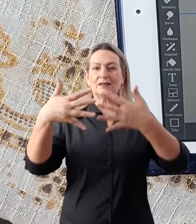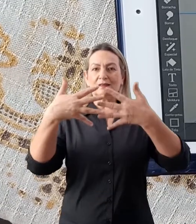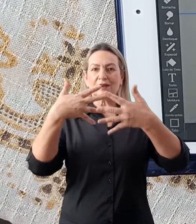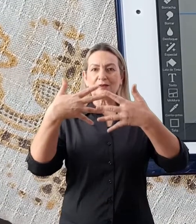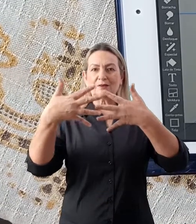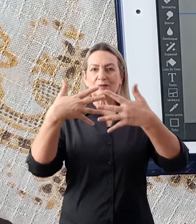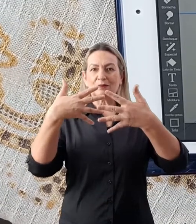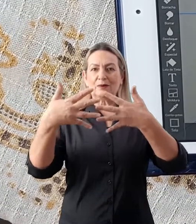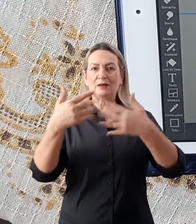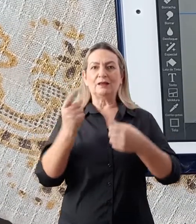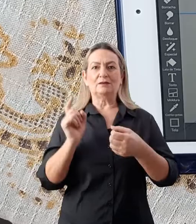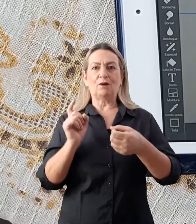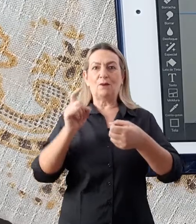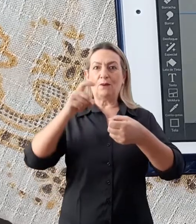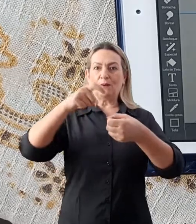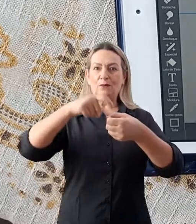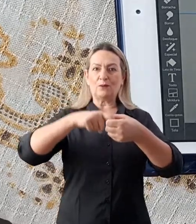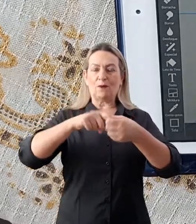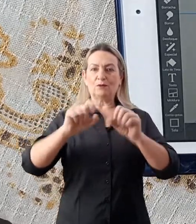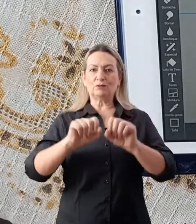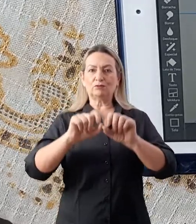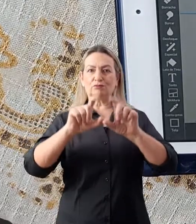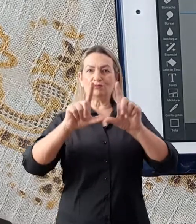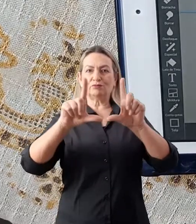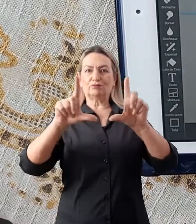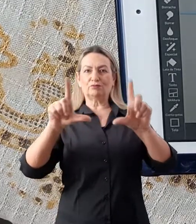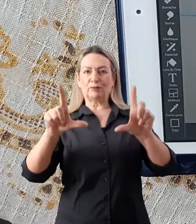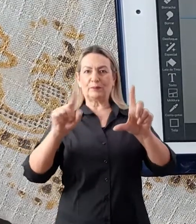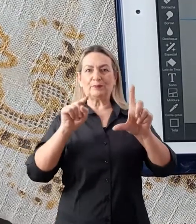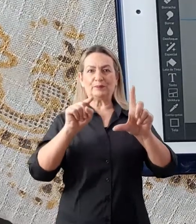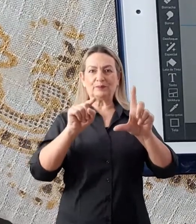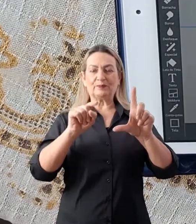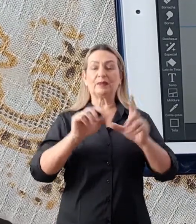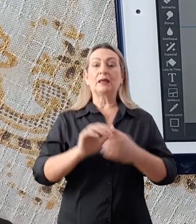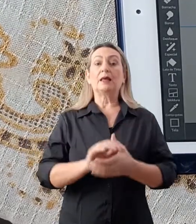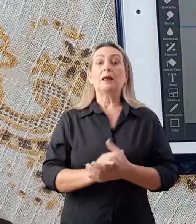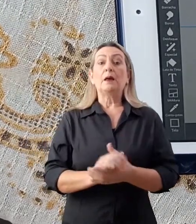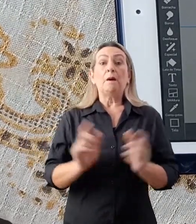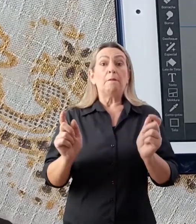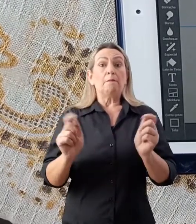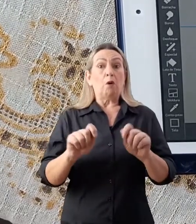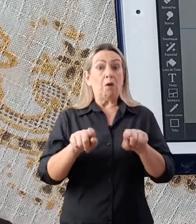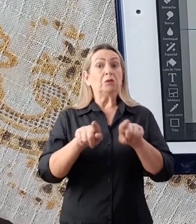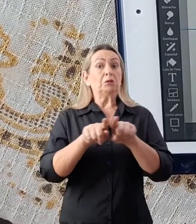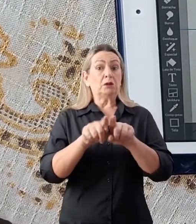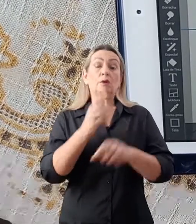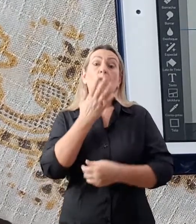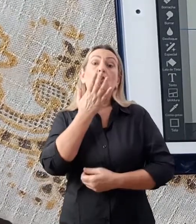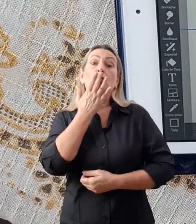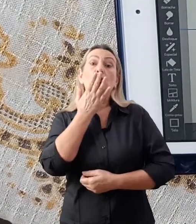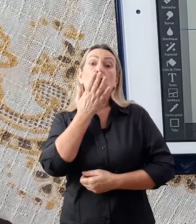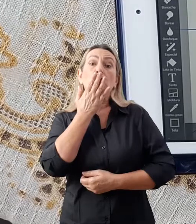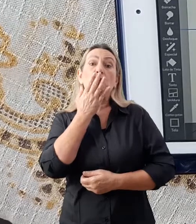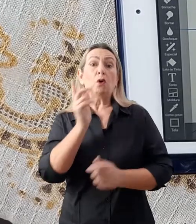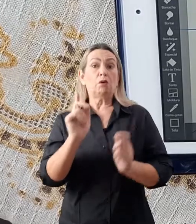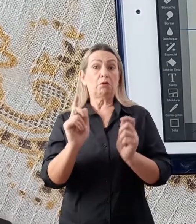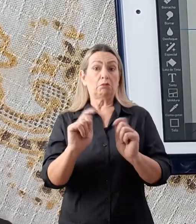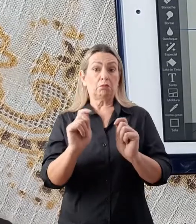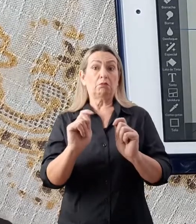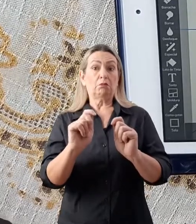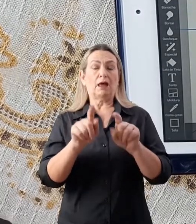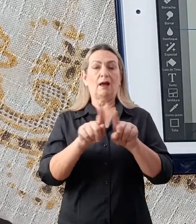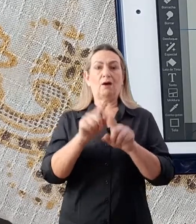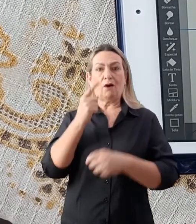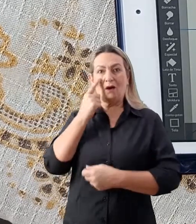transparente. E a gente volta aqui ao normal para ver. Também a gente pode também colorir, né?